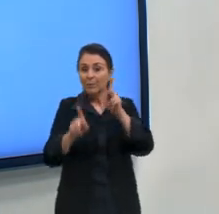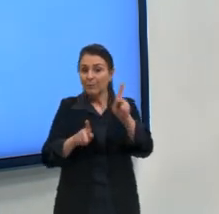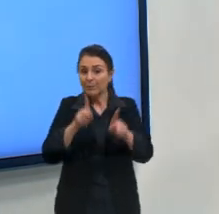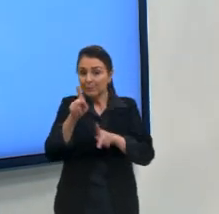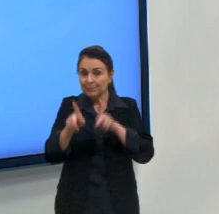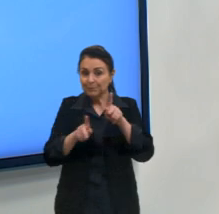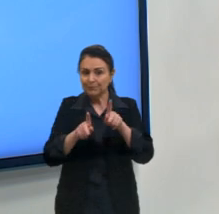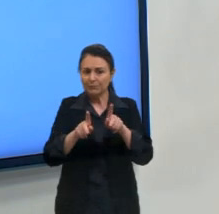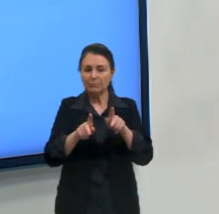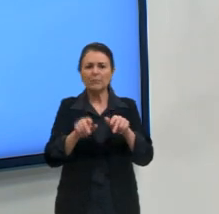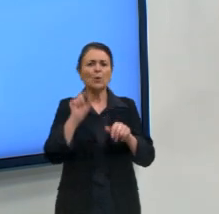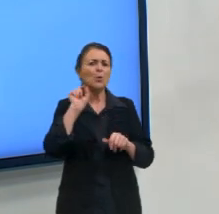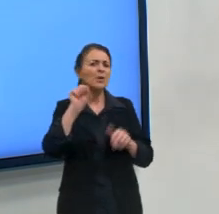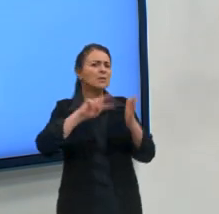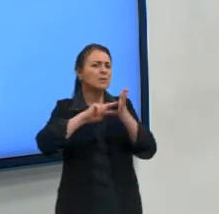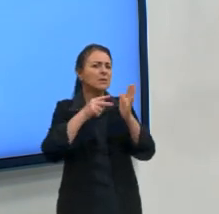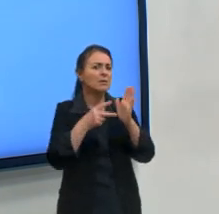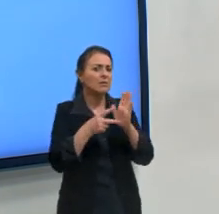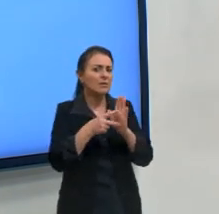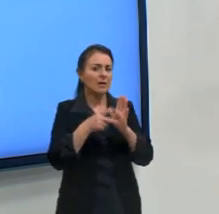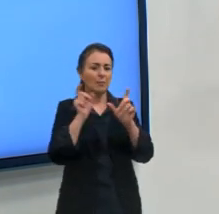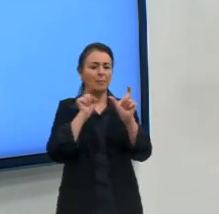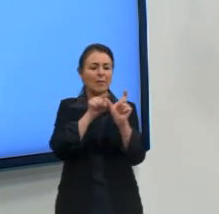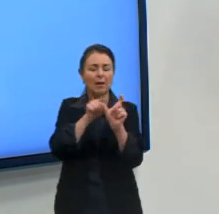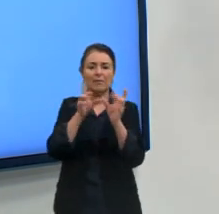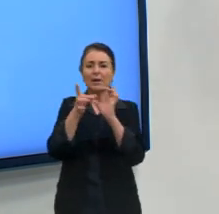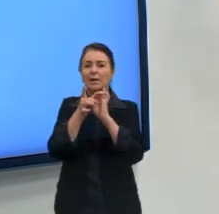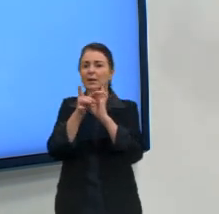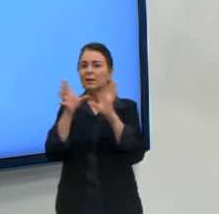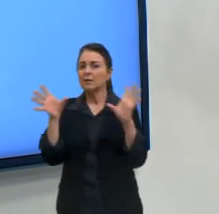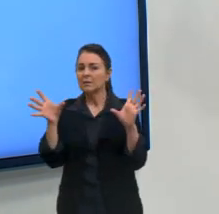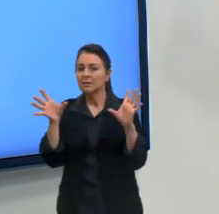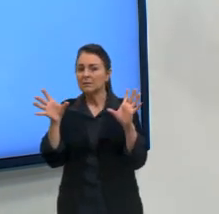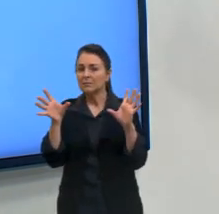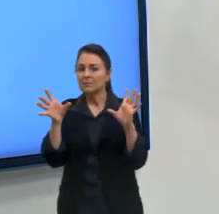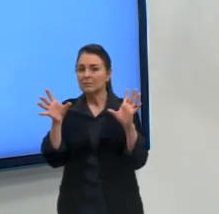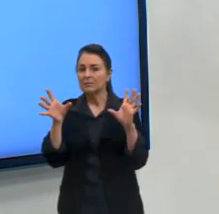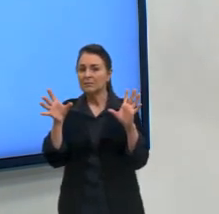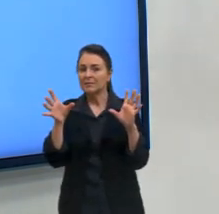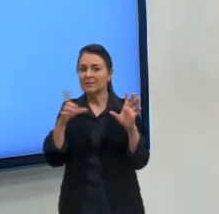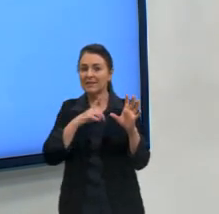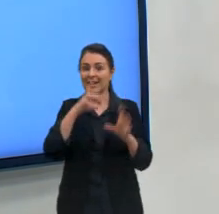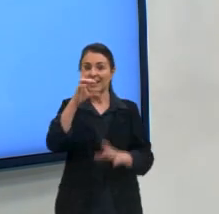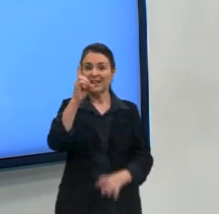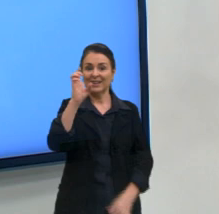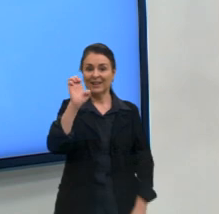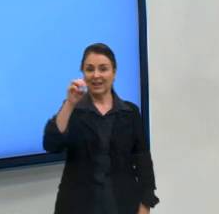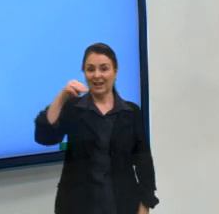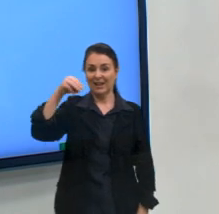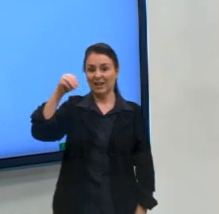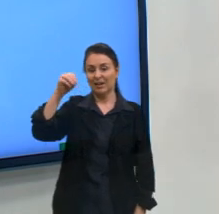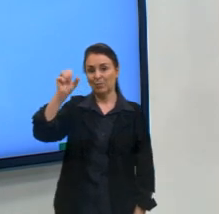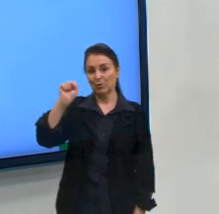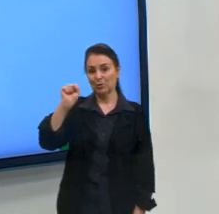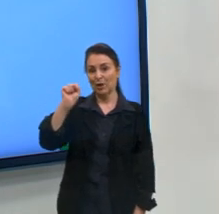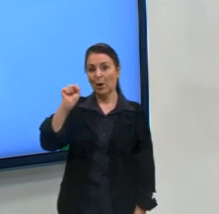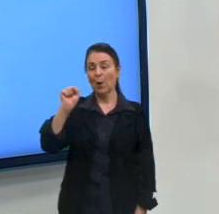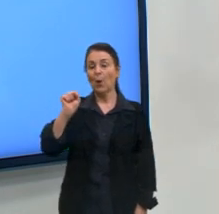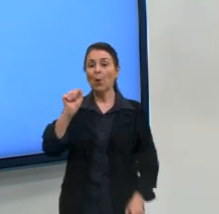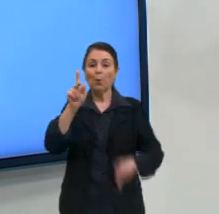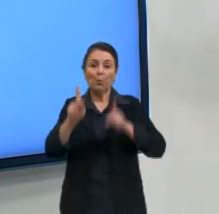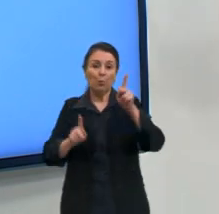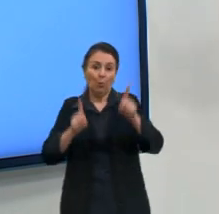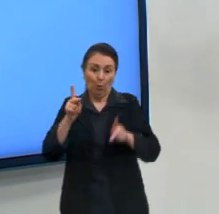que é democracia a origem dessa palavra né sente dividir ela tendemos que é povo